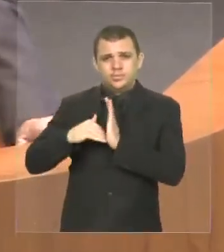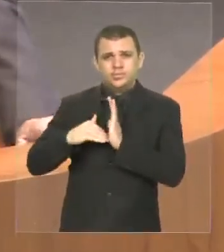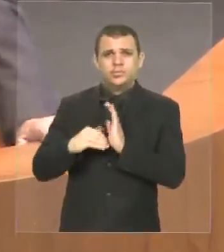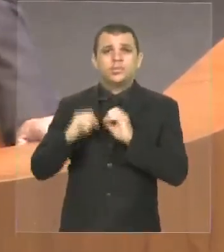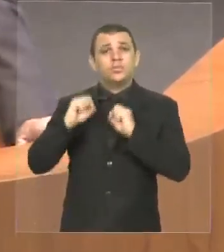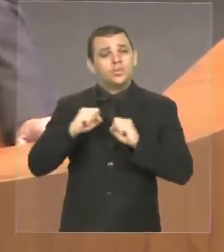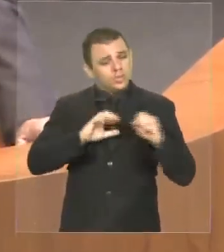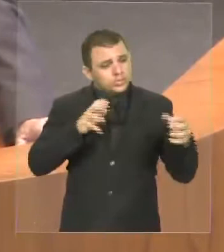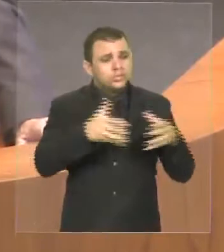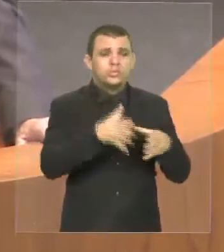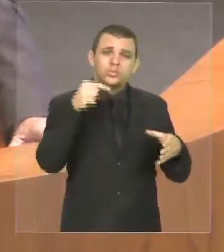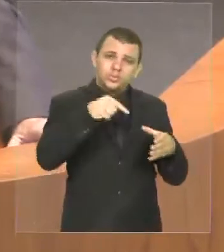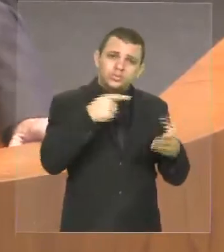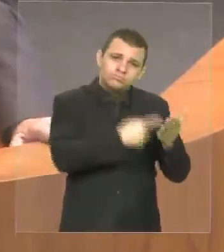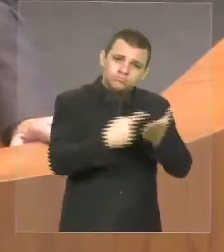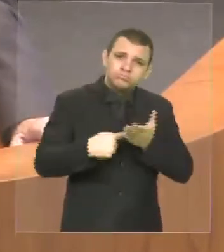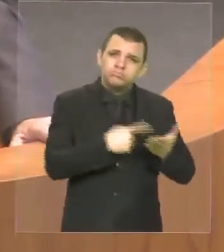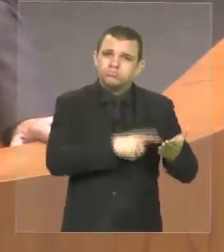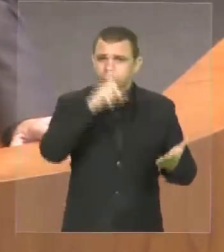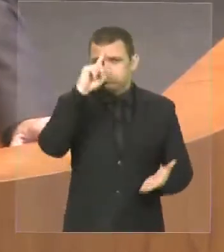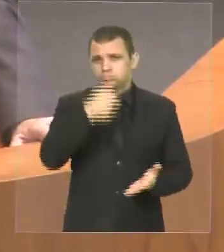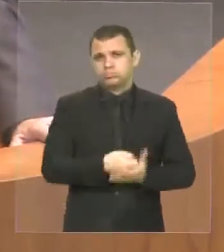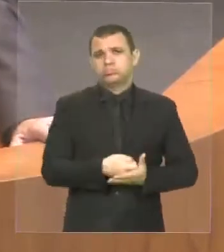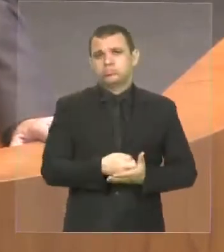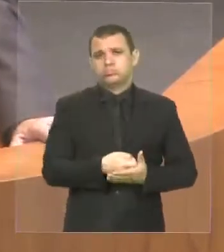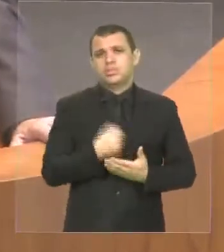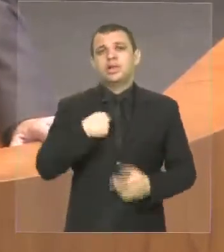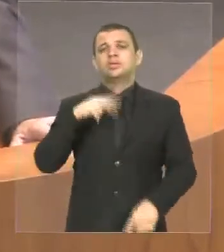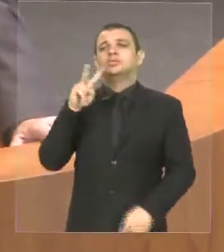colegiado. Aqui eu não estou defendendo a figura